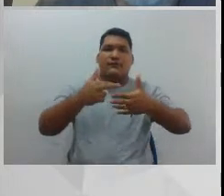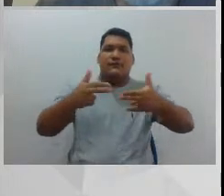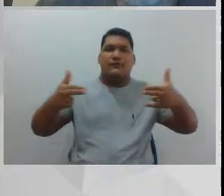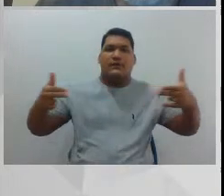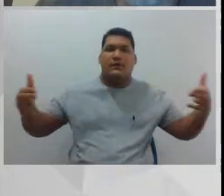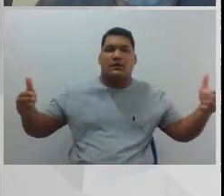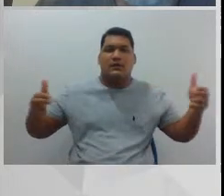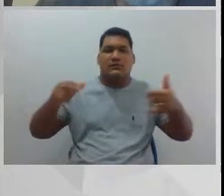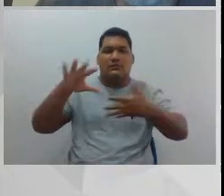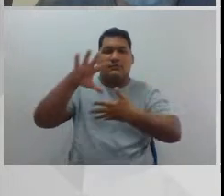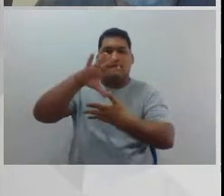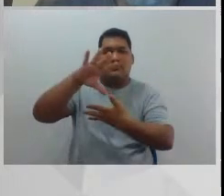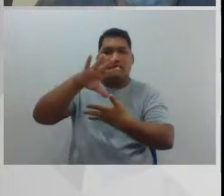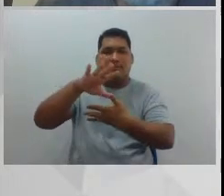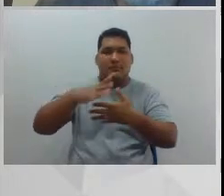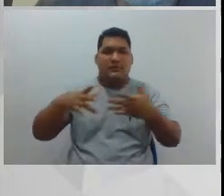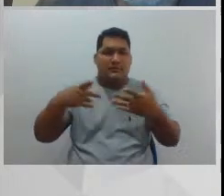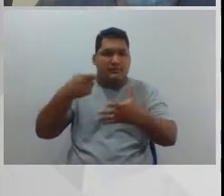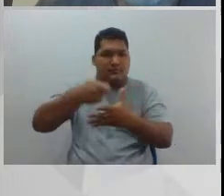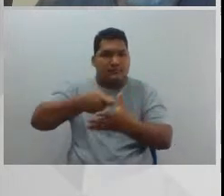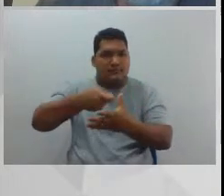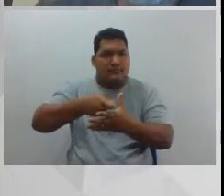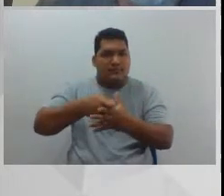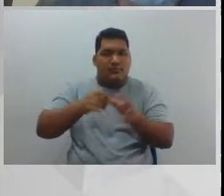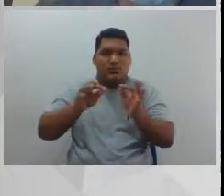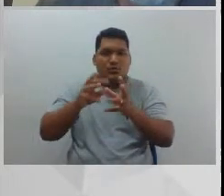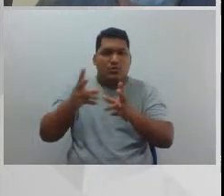grande sistema, né, que forma o cérebro.